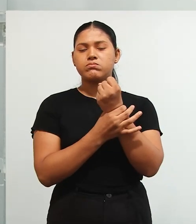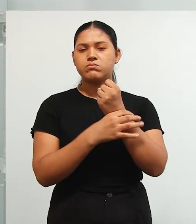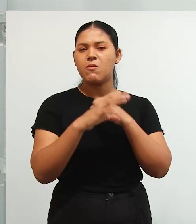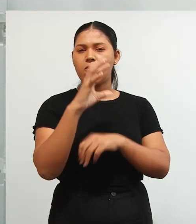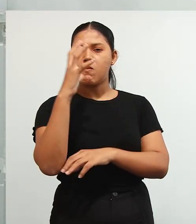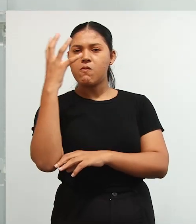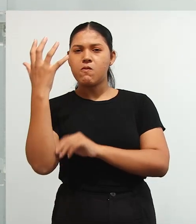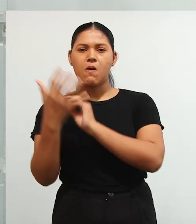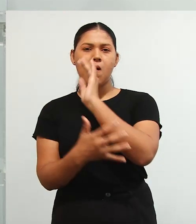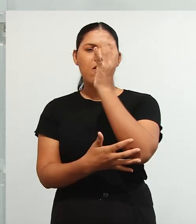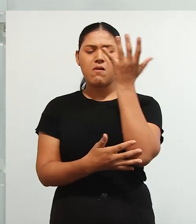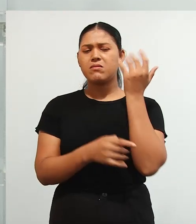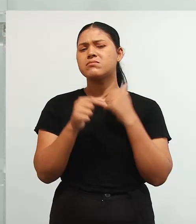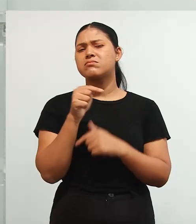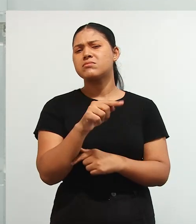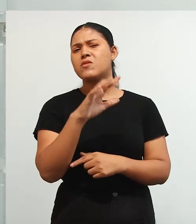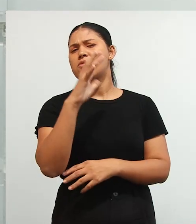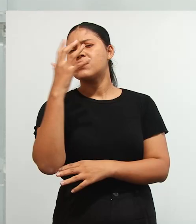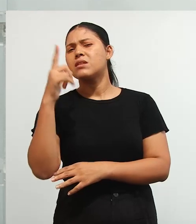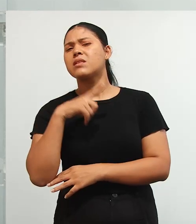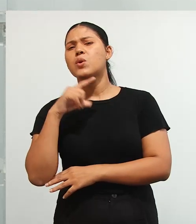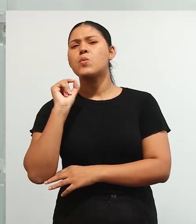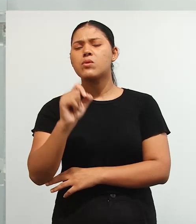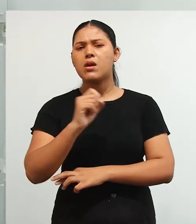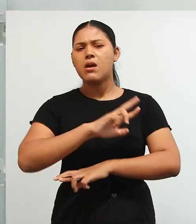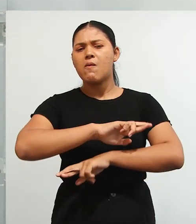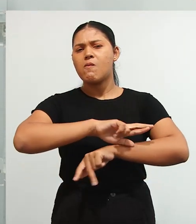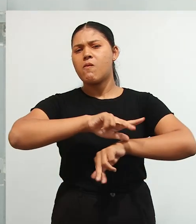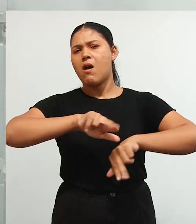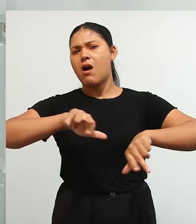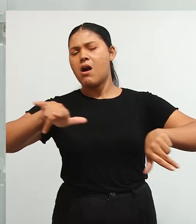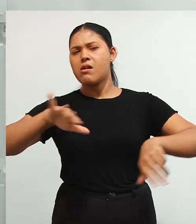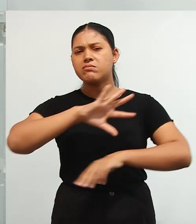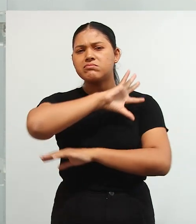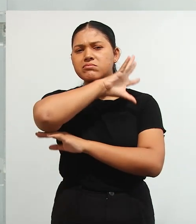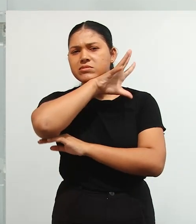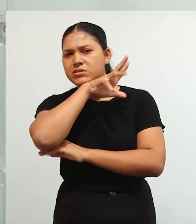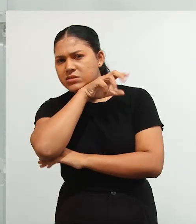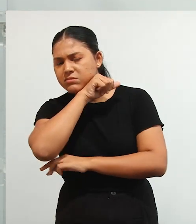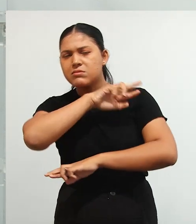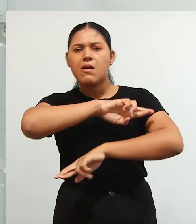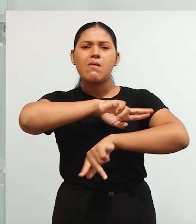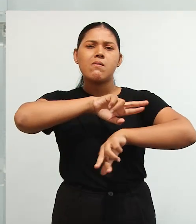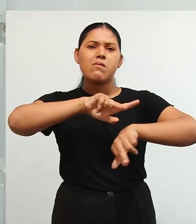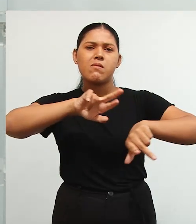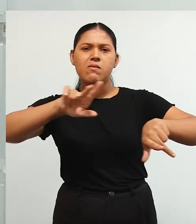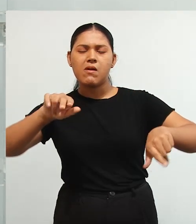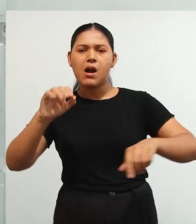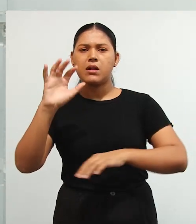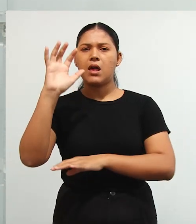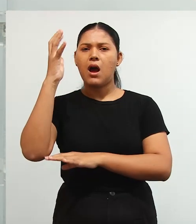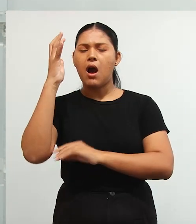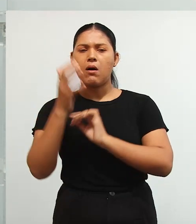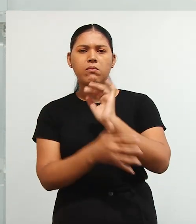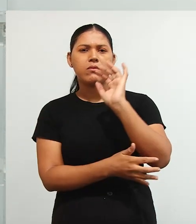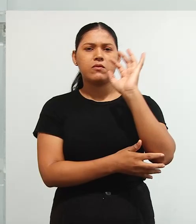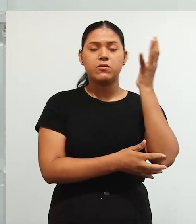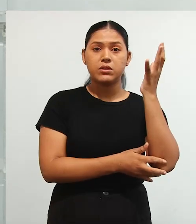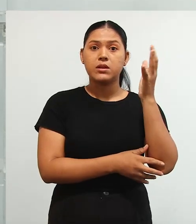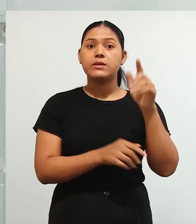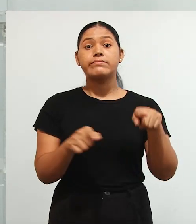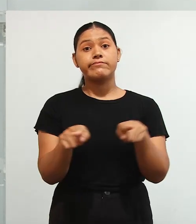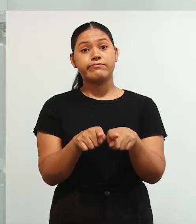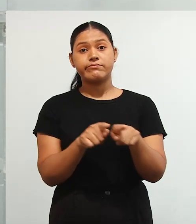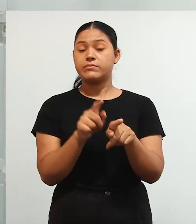território. Diversidade ambiental, diversidade climática, diversidade cultural, diversidade linguística, diversidade étnico-racial e por aí